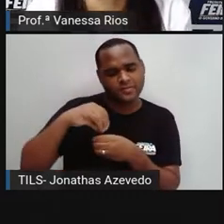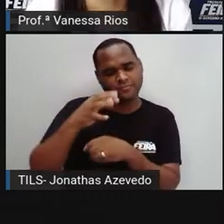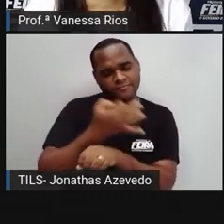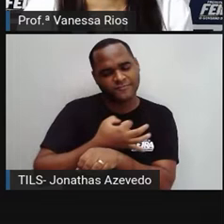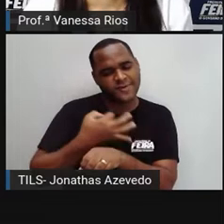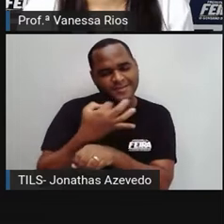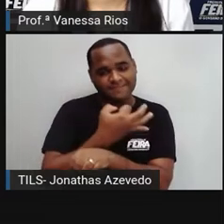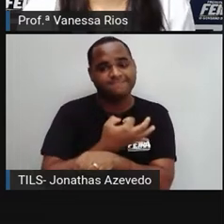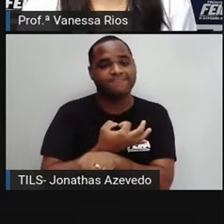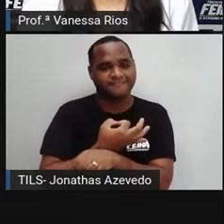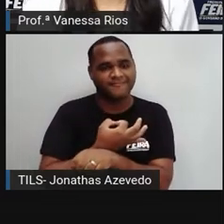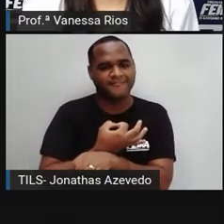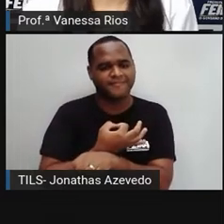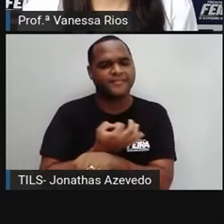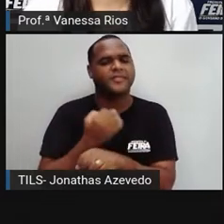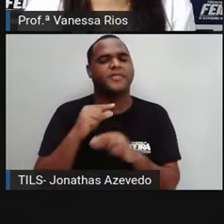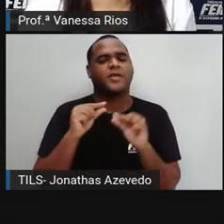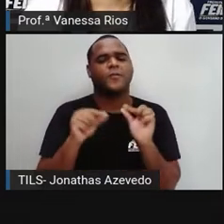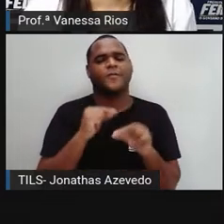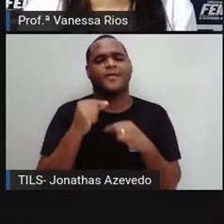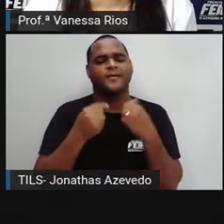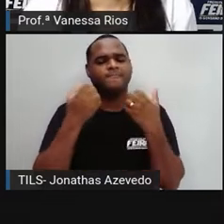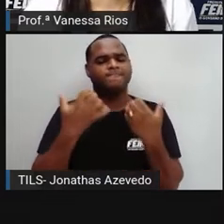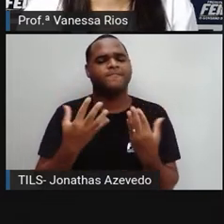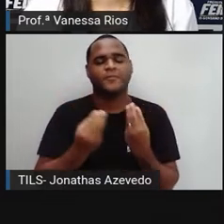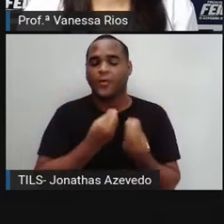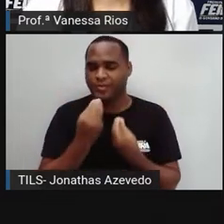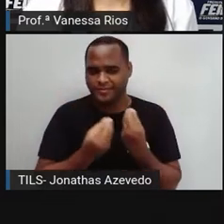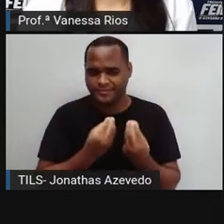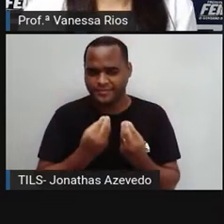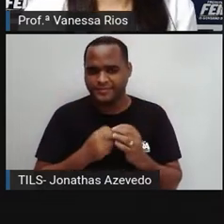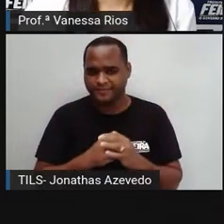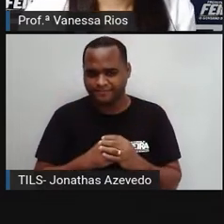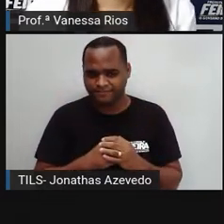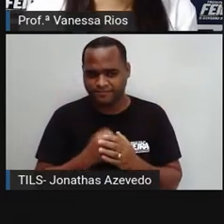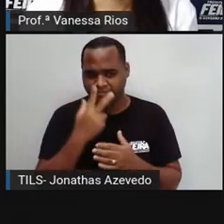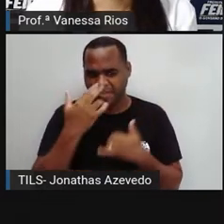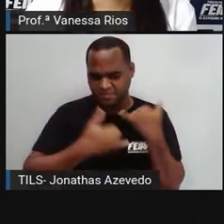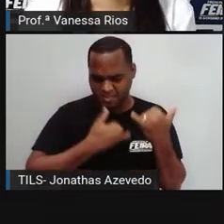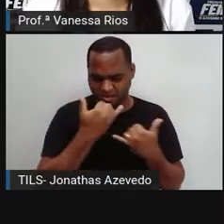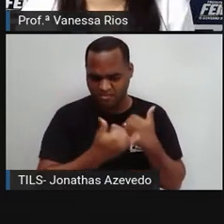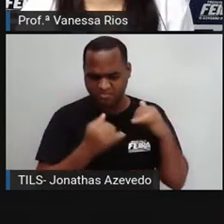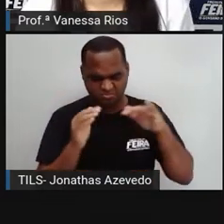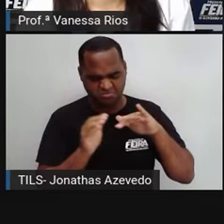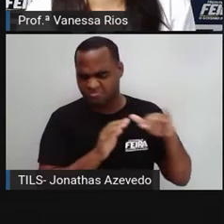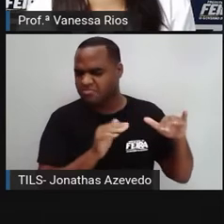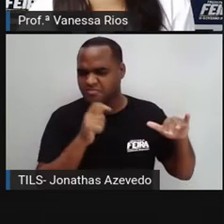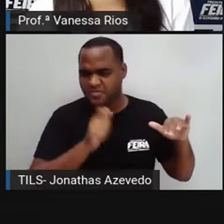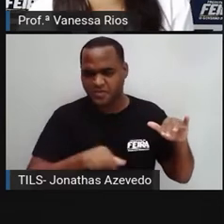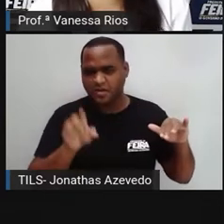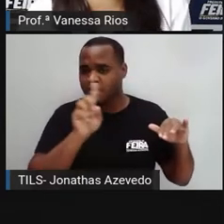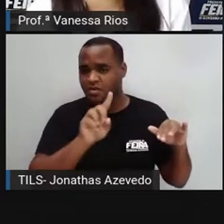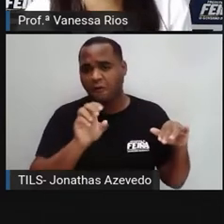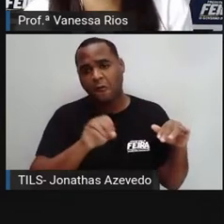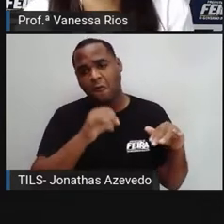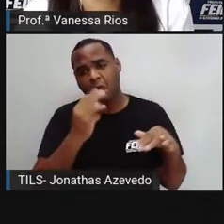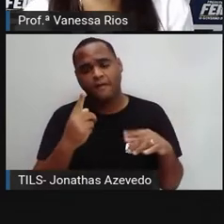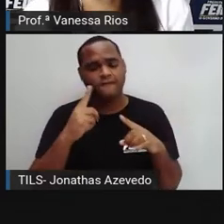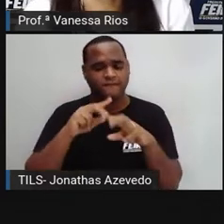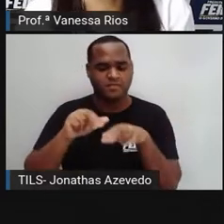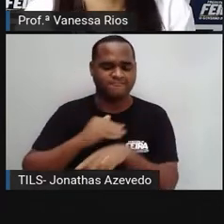férias. E aí, o que a gente vai fazer? Vamos deixar de nos divertir, vamos deixar de fazer aí